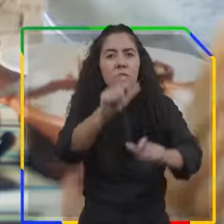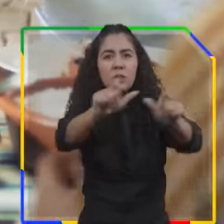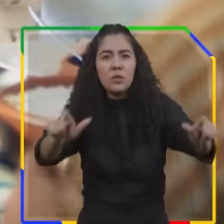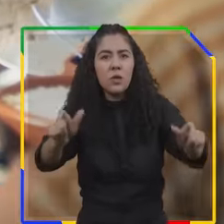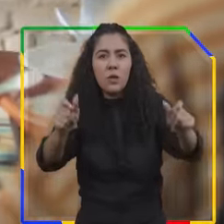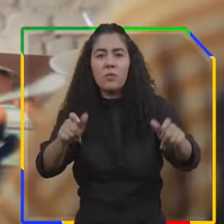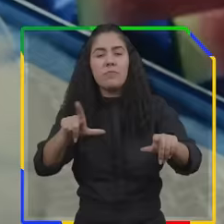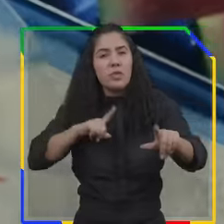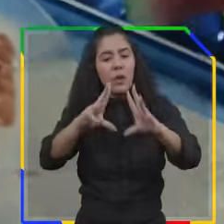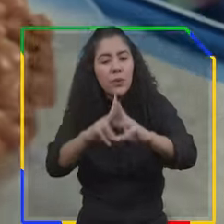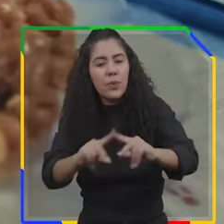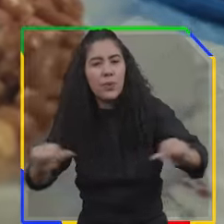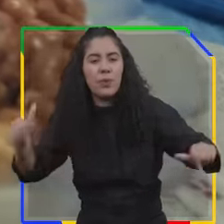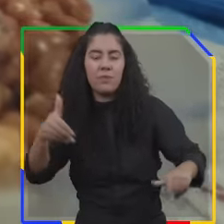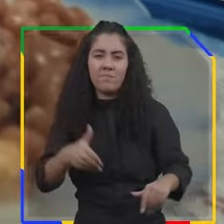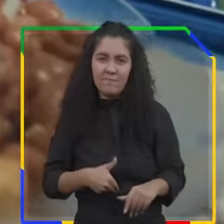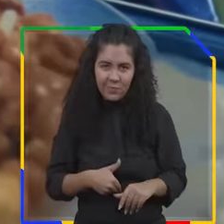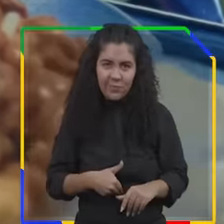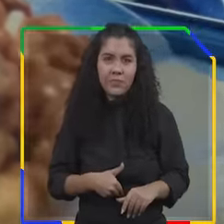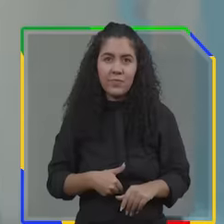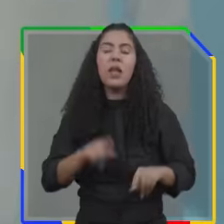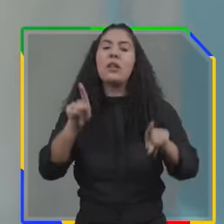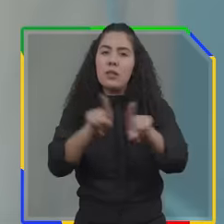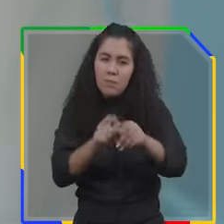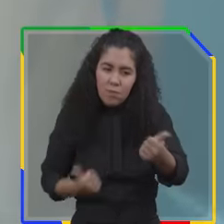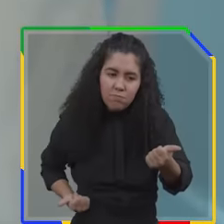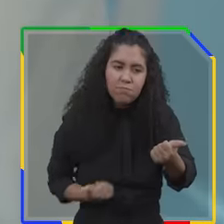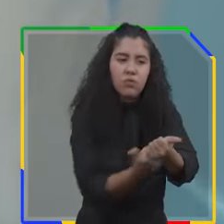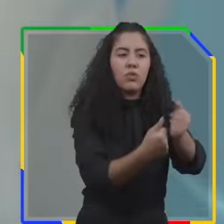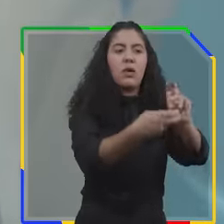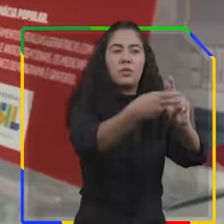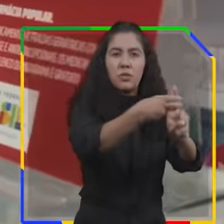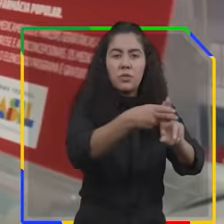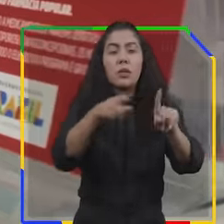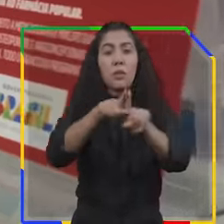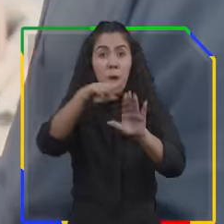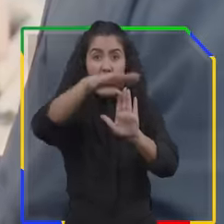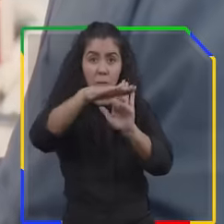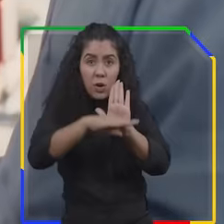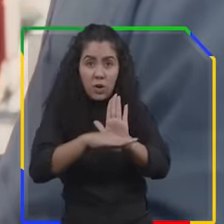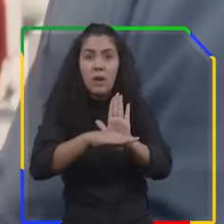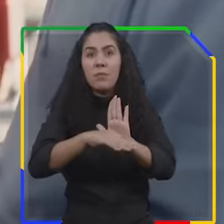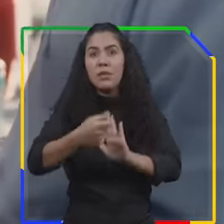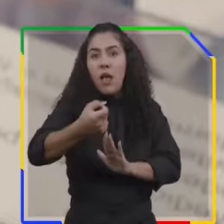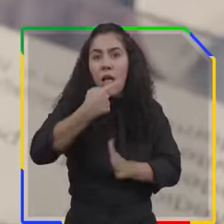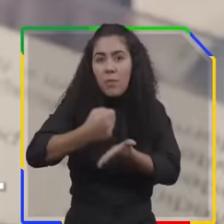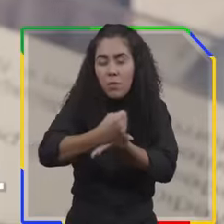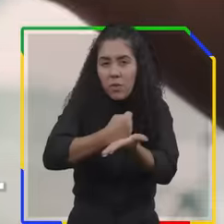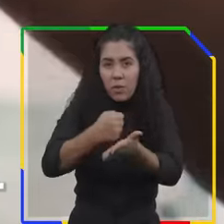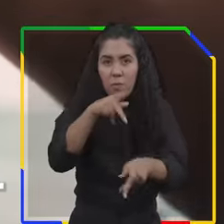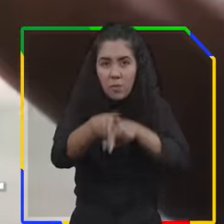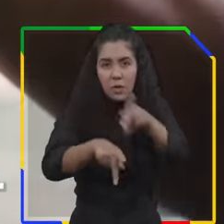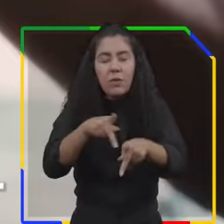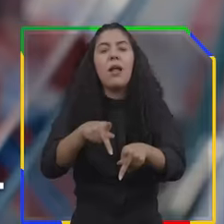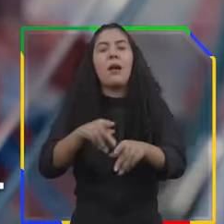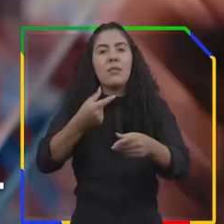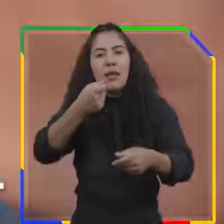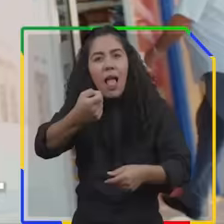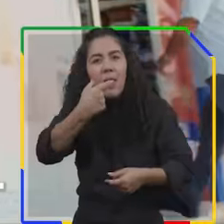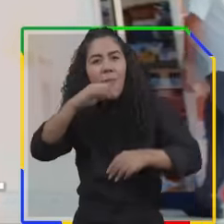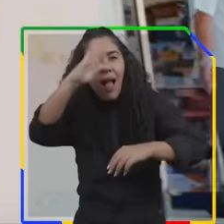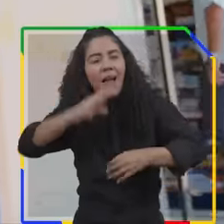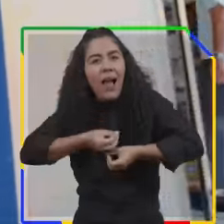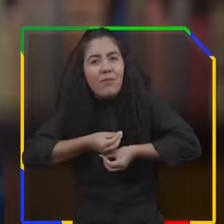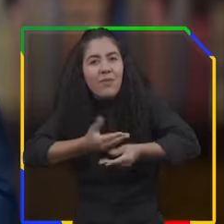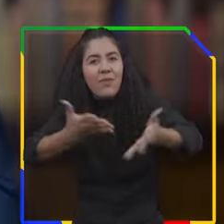ficaram livres do pesadelo da fome. Reforçamos o SUS. A farmácia popular está de volta e agora com novos remédios